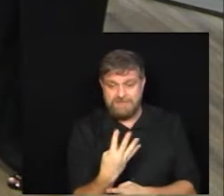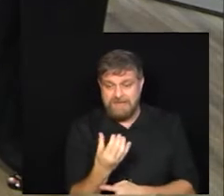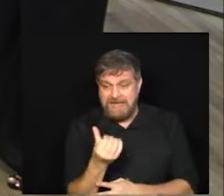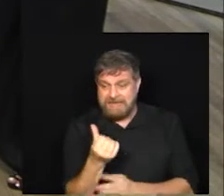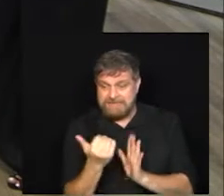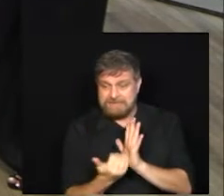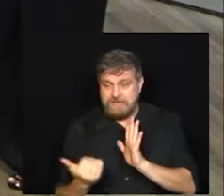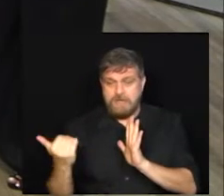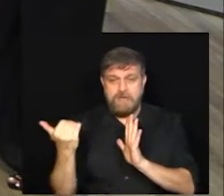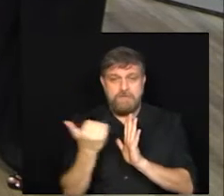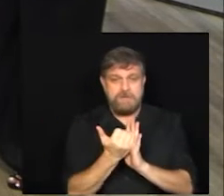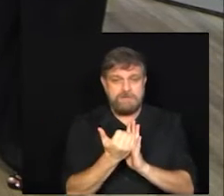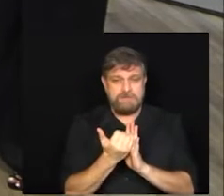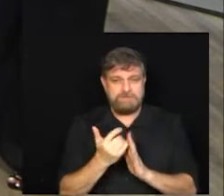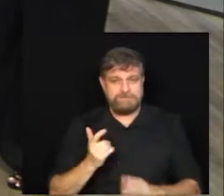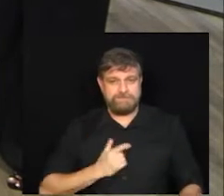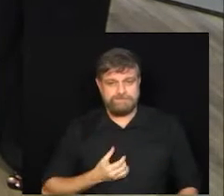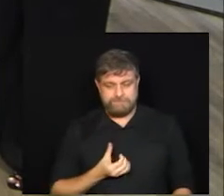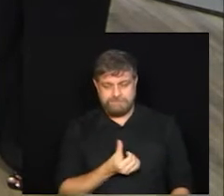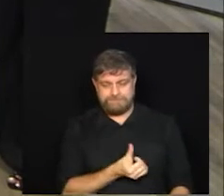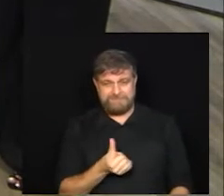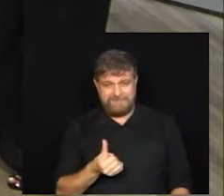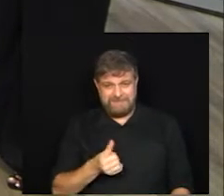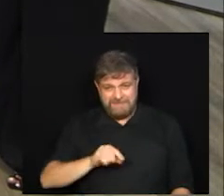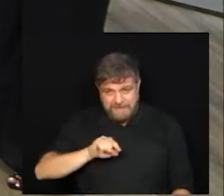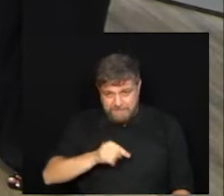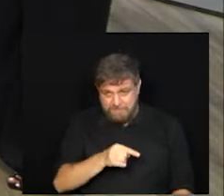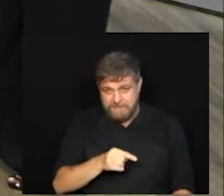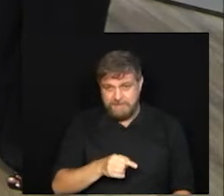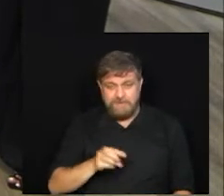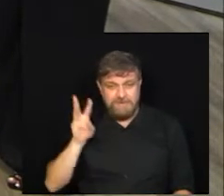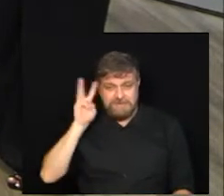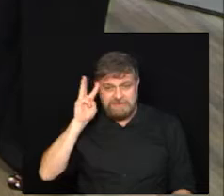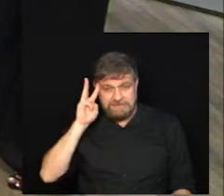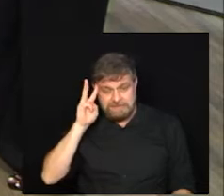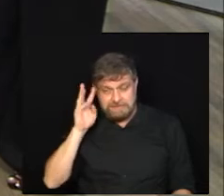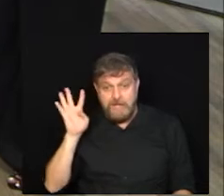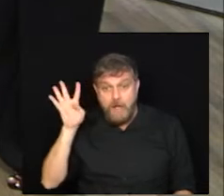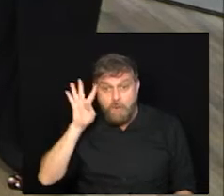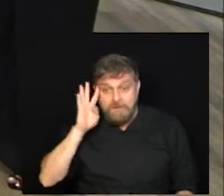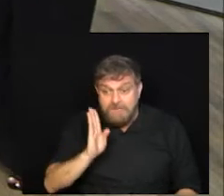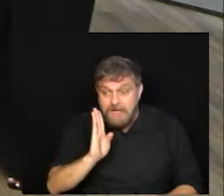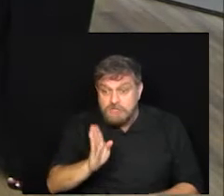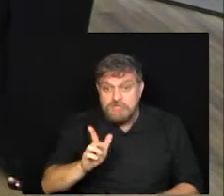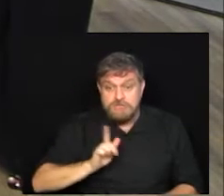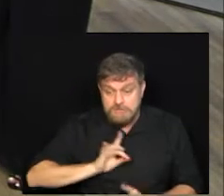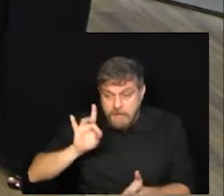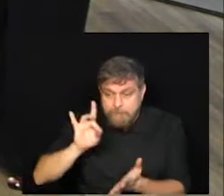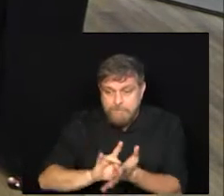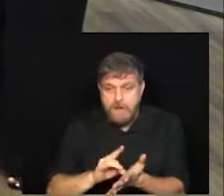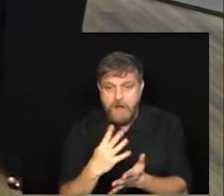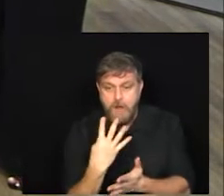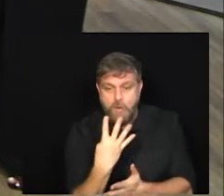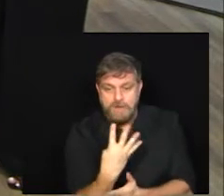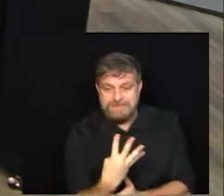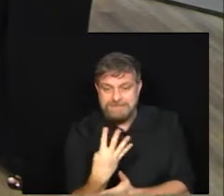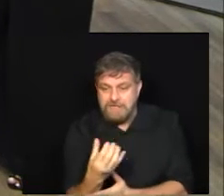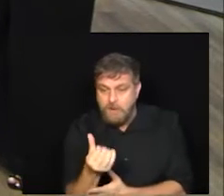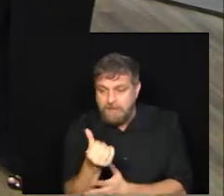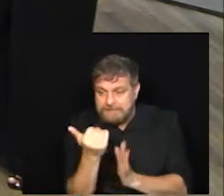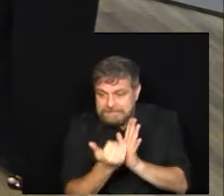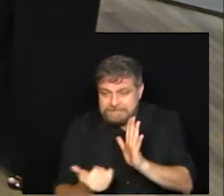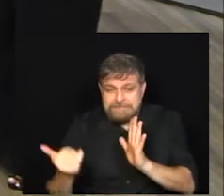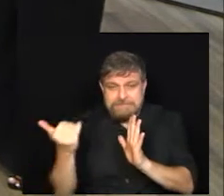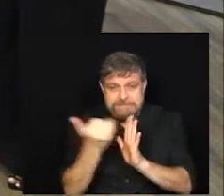mais, né? Nós tínhamos 66 mil na terça. Quando foi na quarta, já tivemos a confirmação de 446